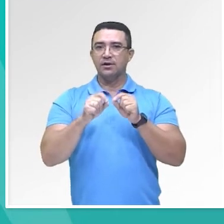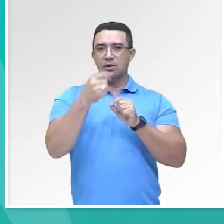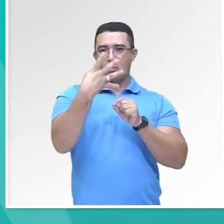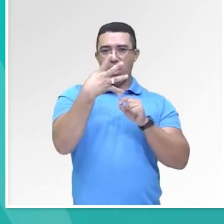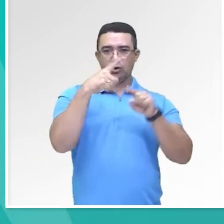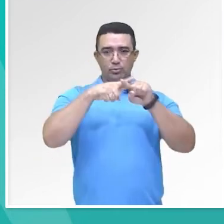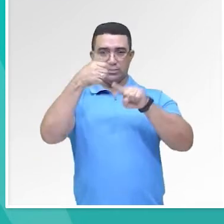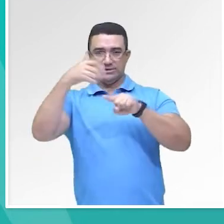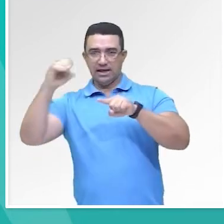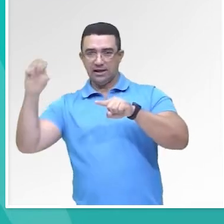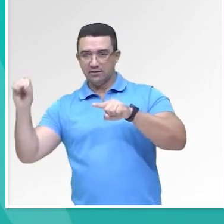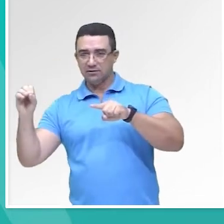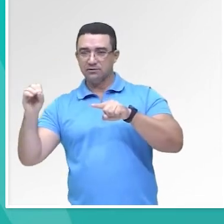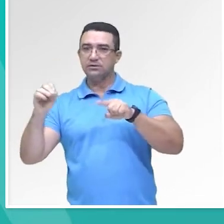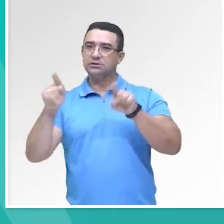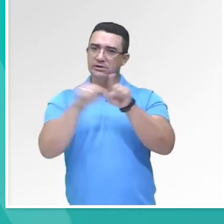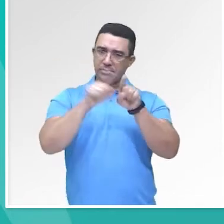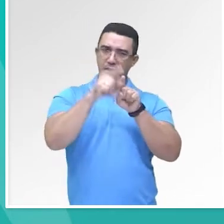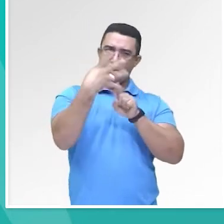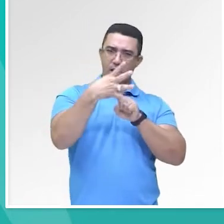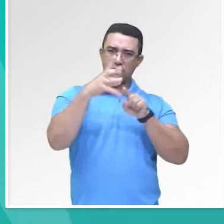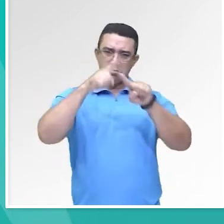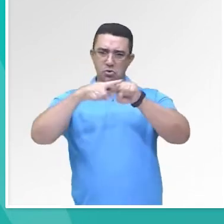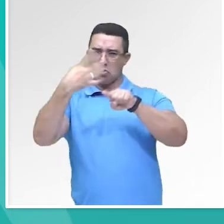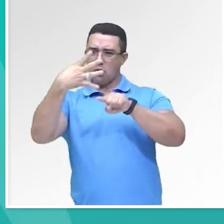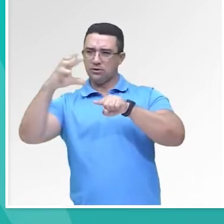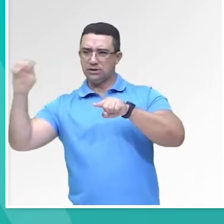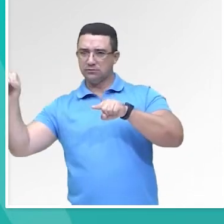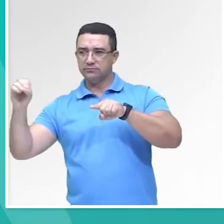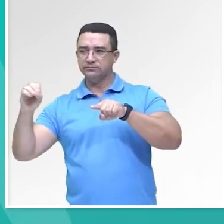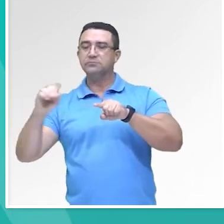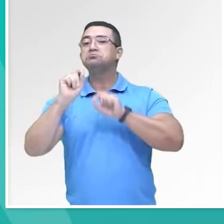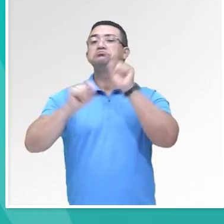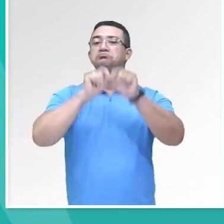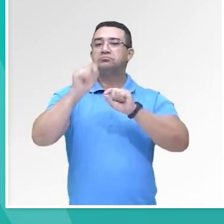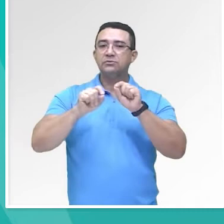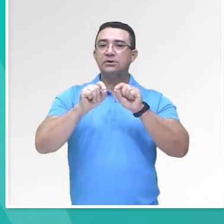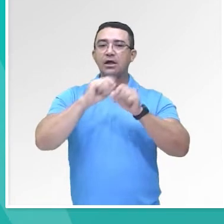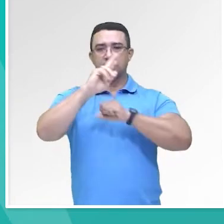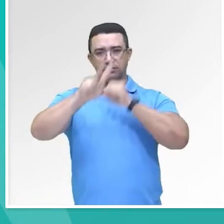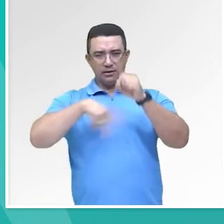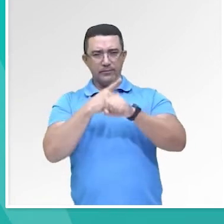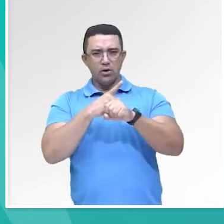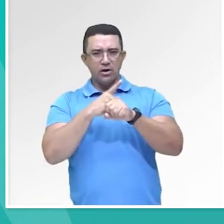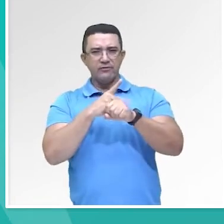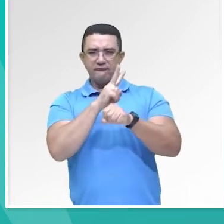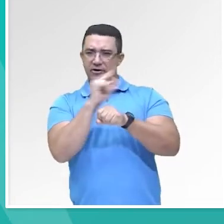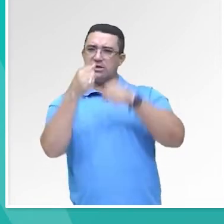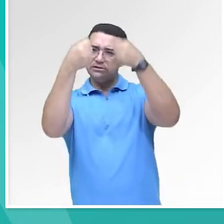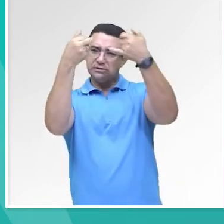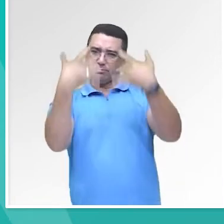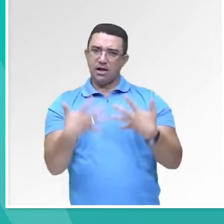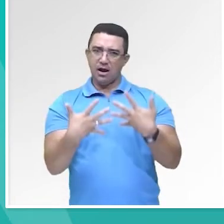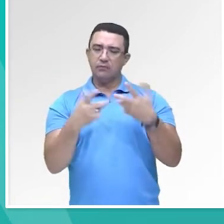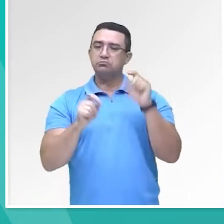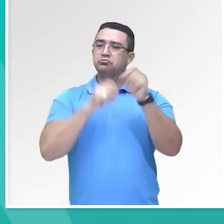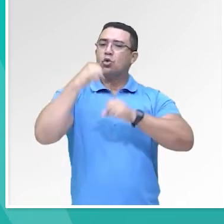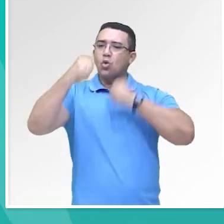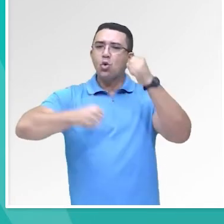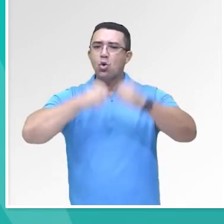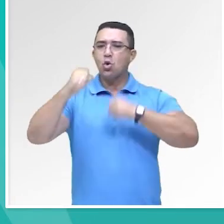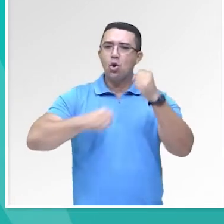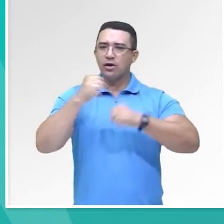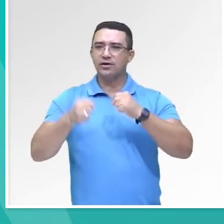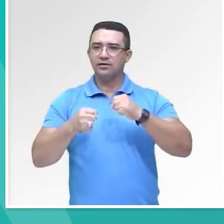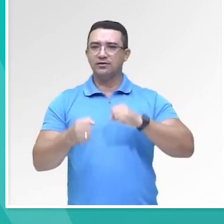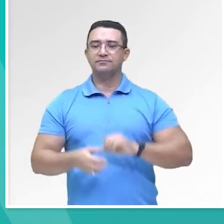por 400 metros. Muito interessante, que daqui a pouquinho nós vamos aprofundar um pouquinho mais os nossos conhecimentos sobre ela.